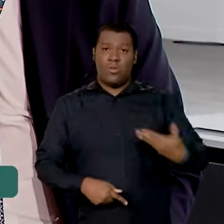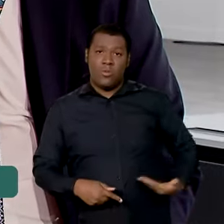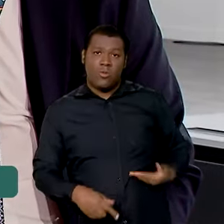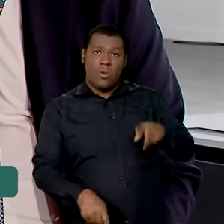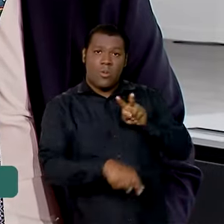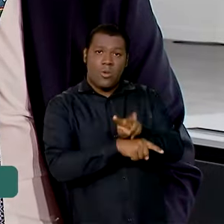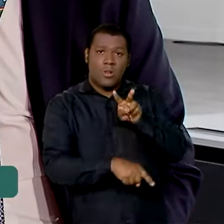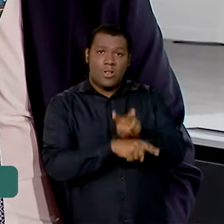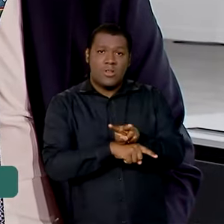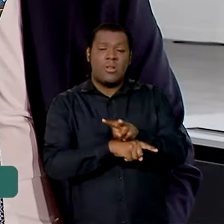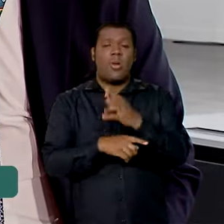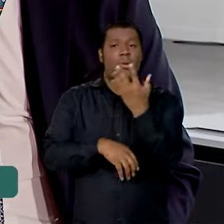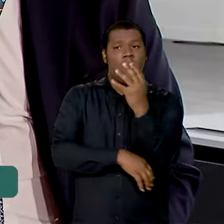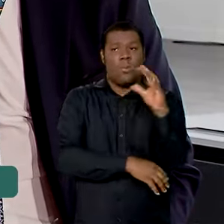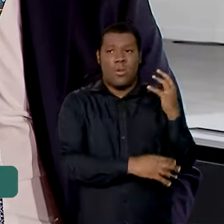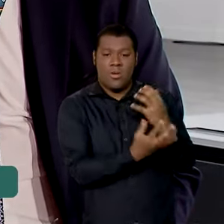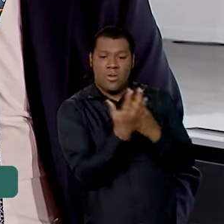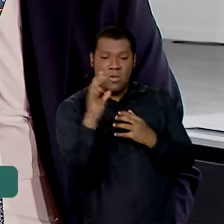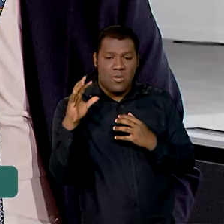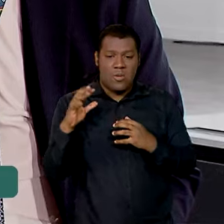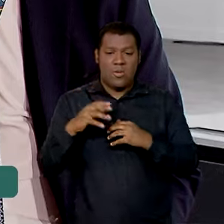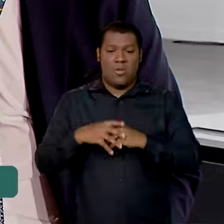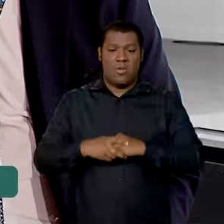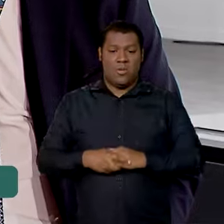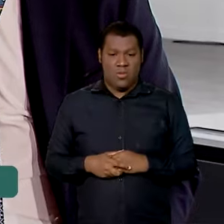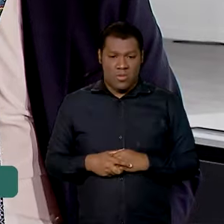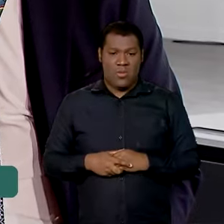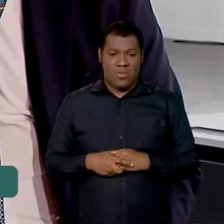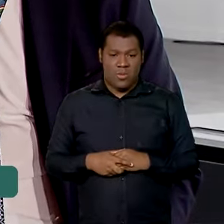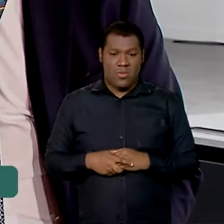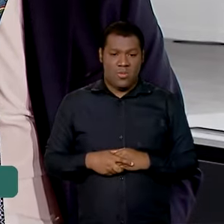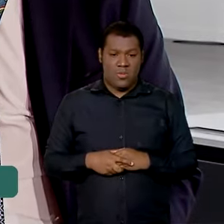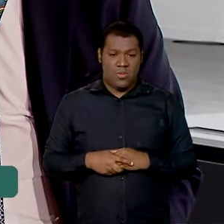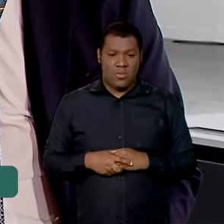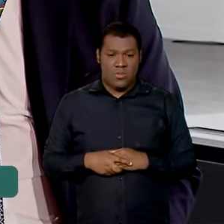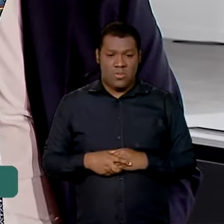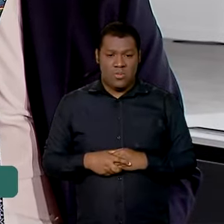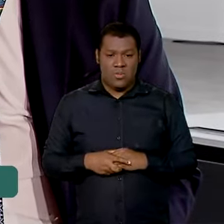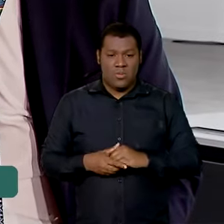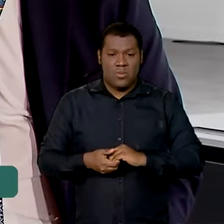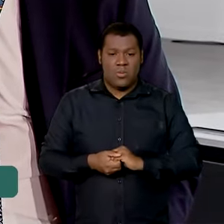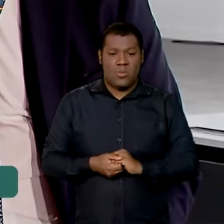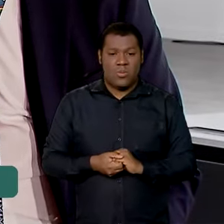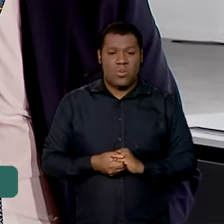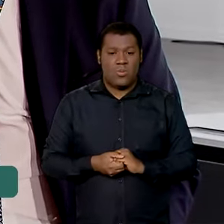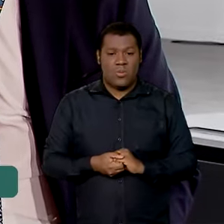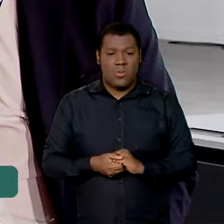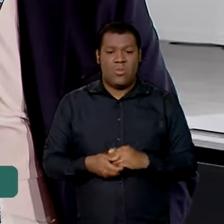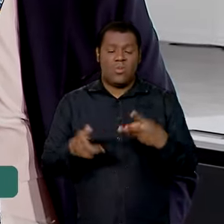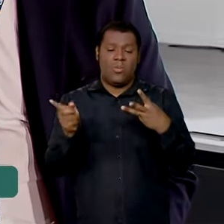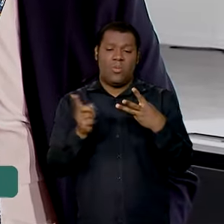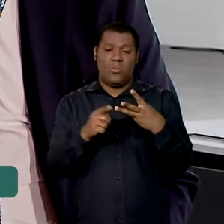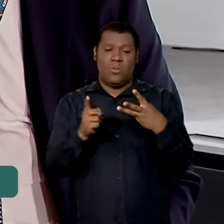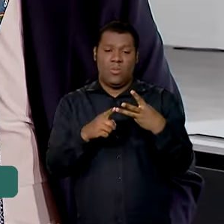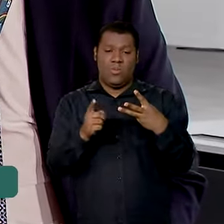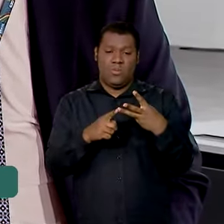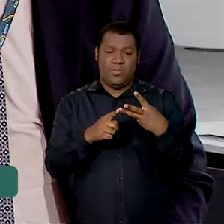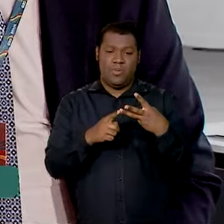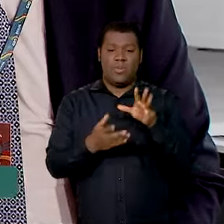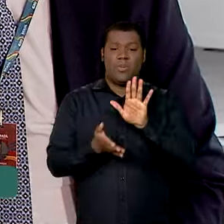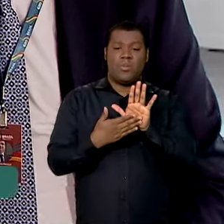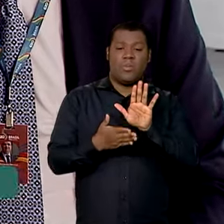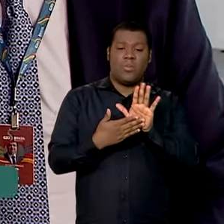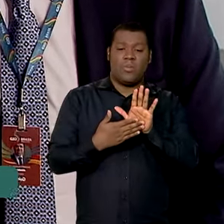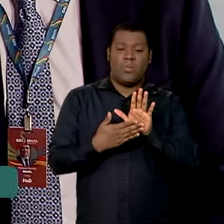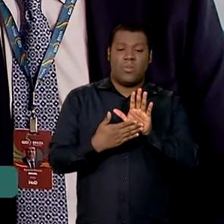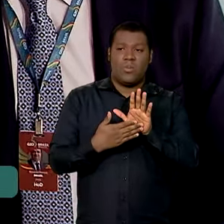recuperar o meio ambiente e evitar uma crise climática mais profunda. E a terceira proposição é